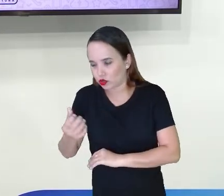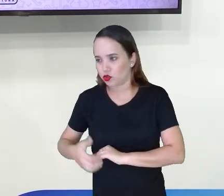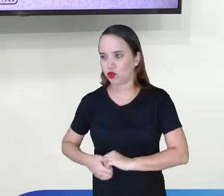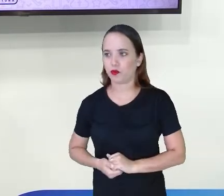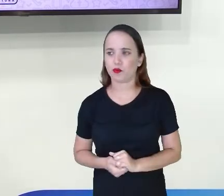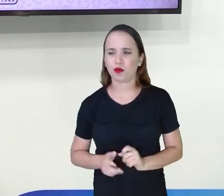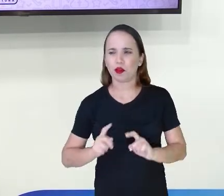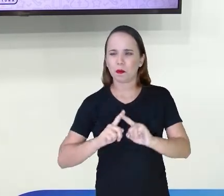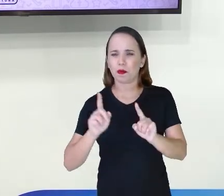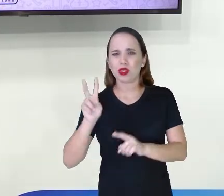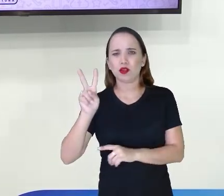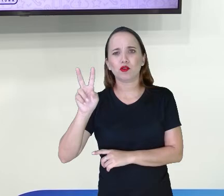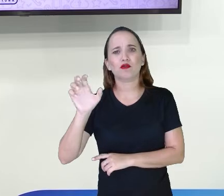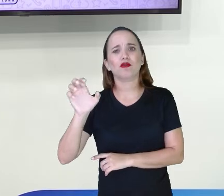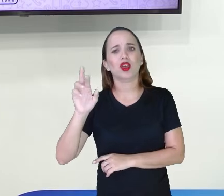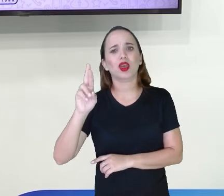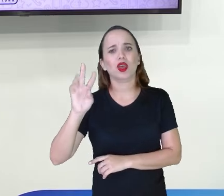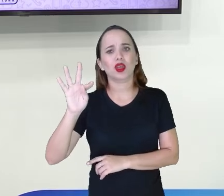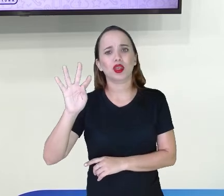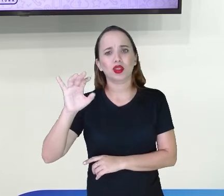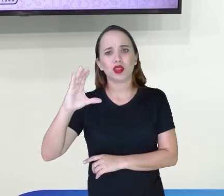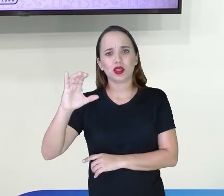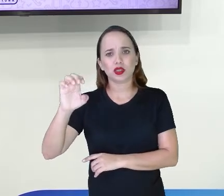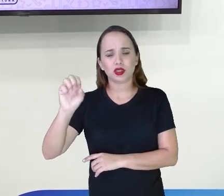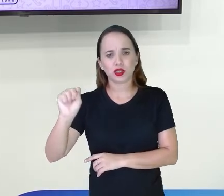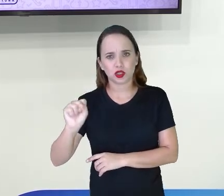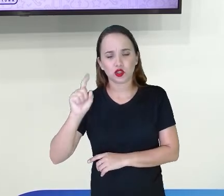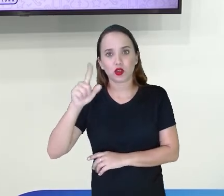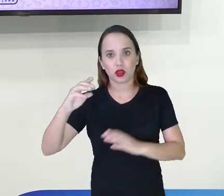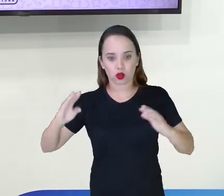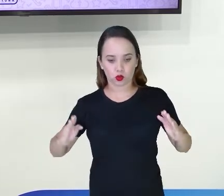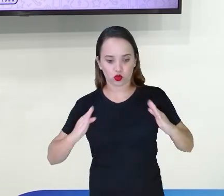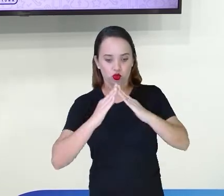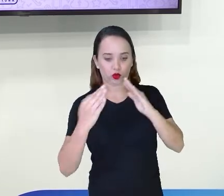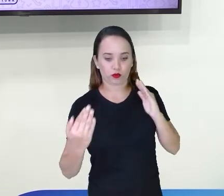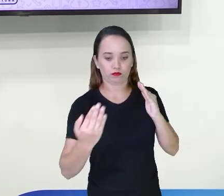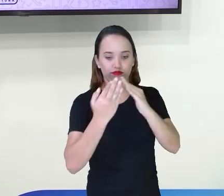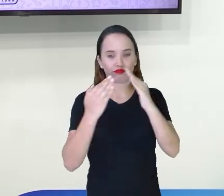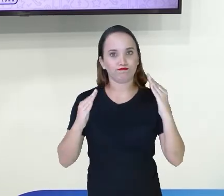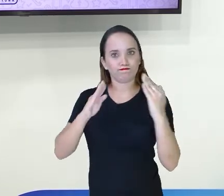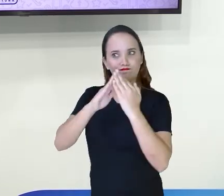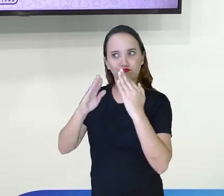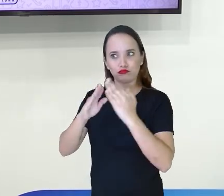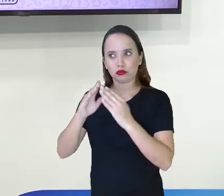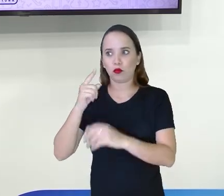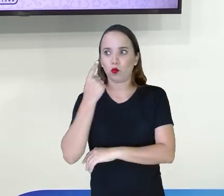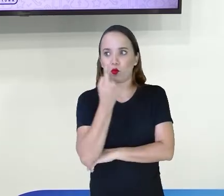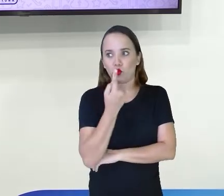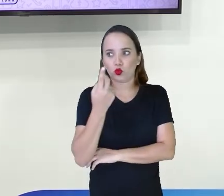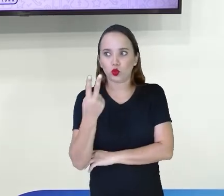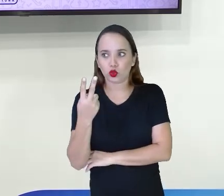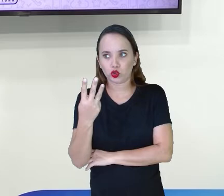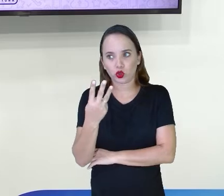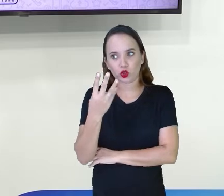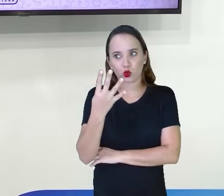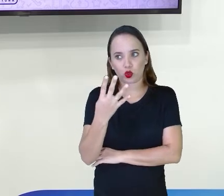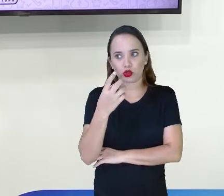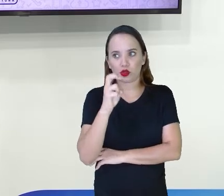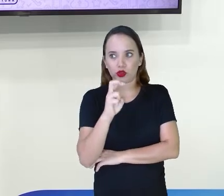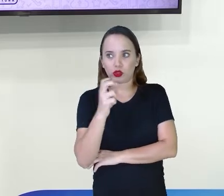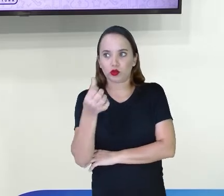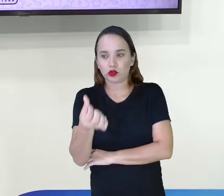vértices, professora? Meus pontos de encontro das arestas. 1, 2, 3,